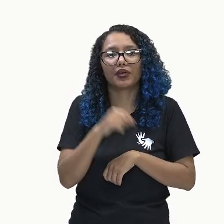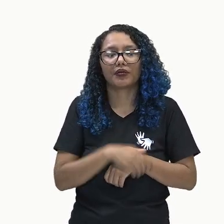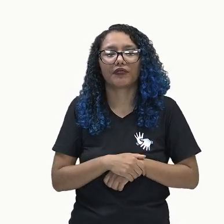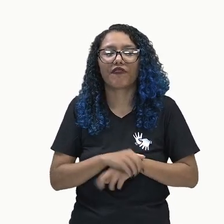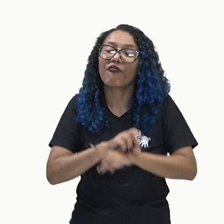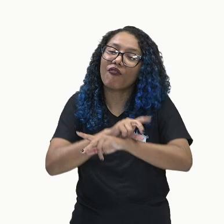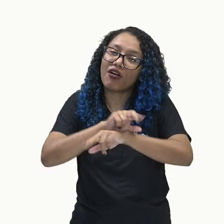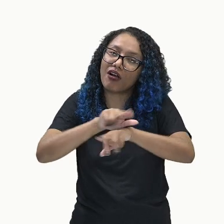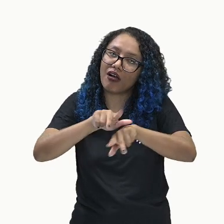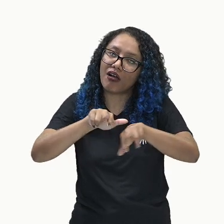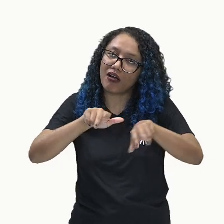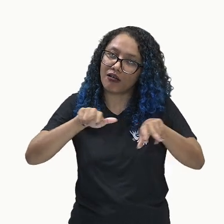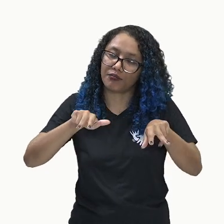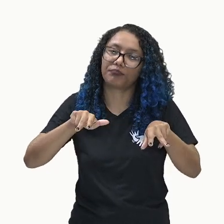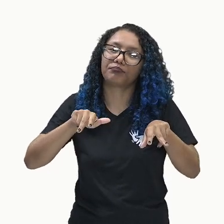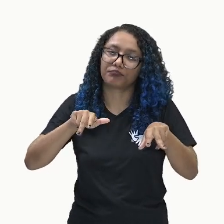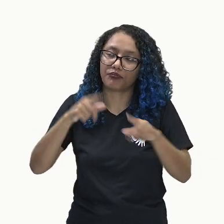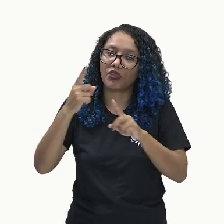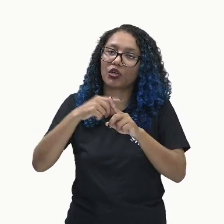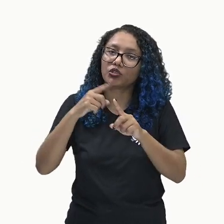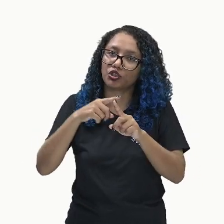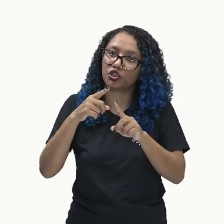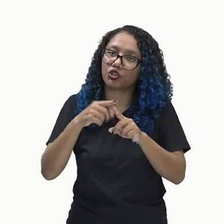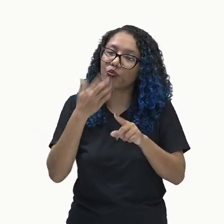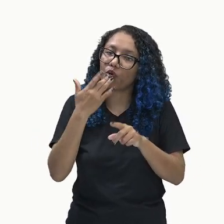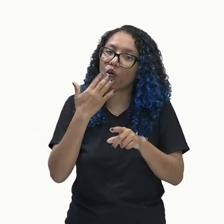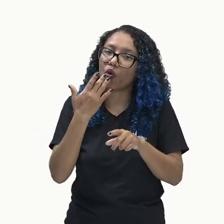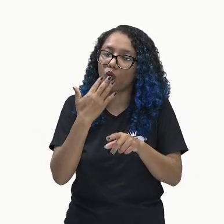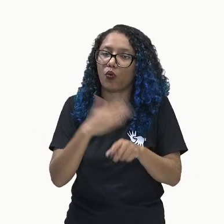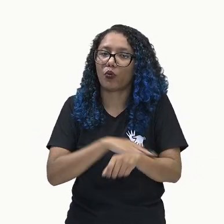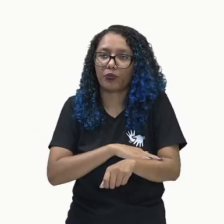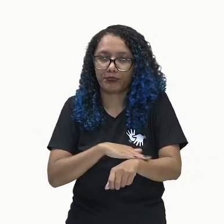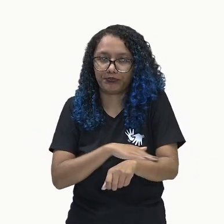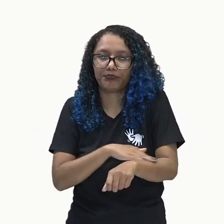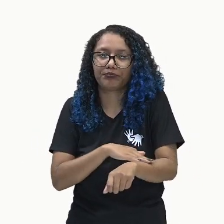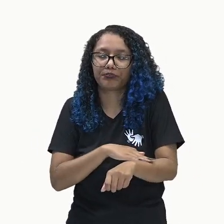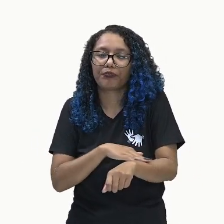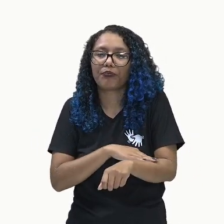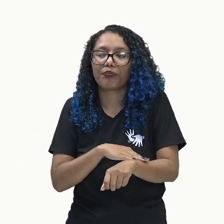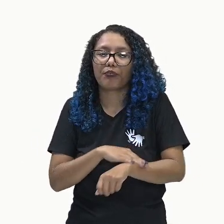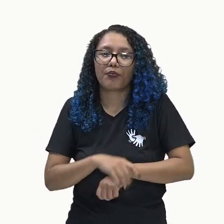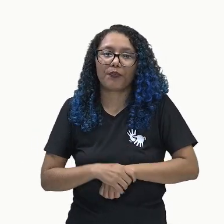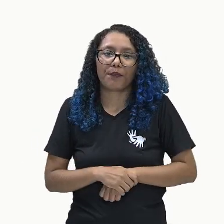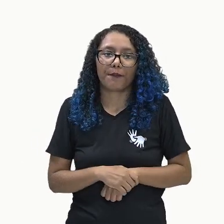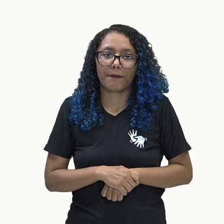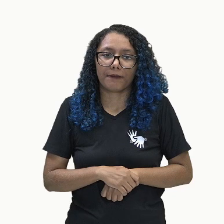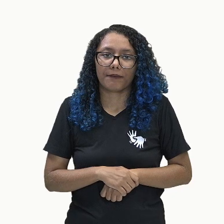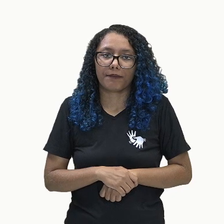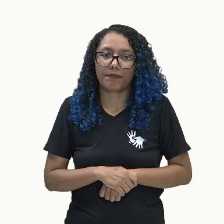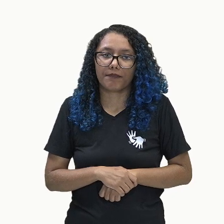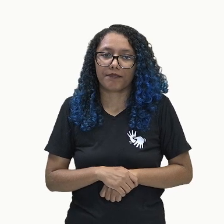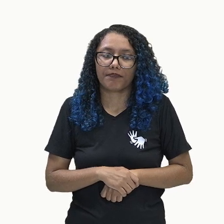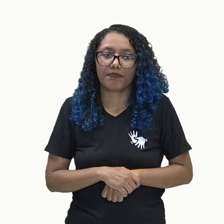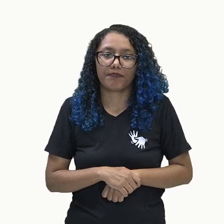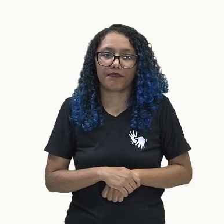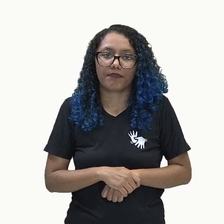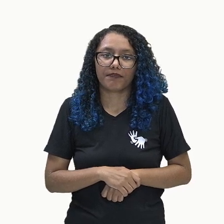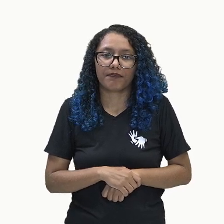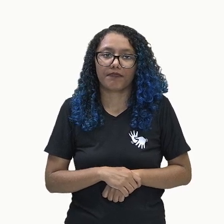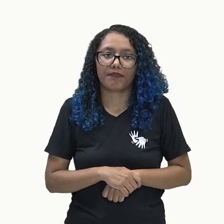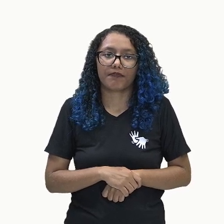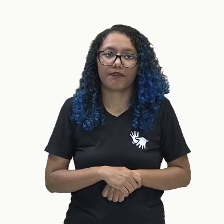leque de opções, de tonalidade, que isso vai ser definido e caracterizado